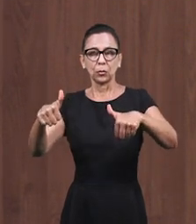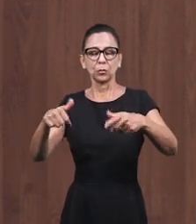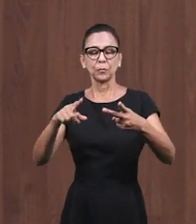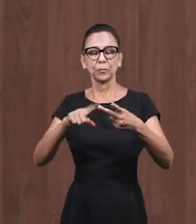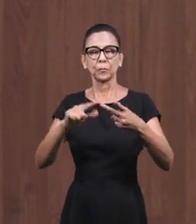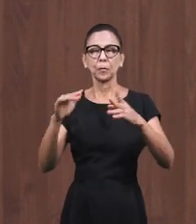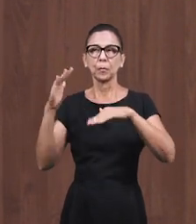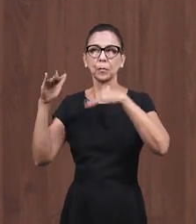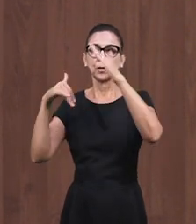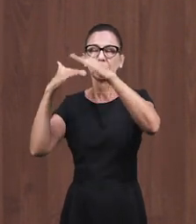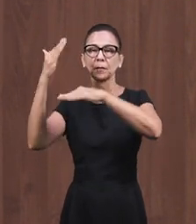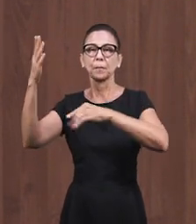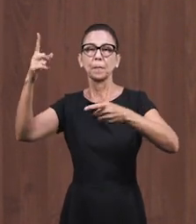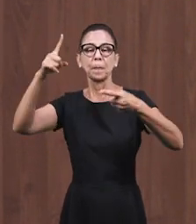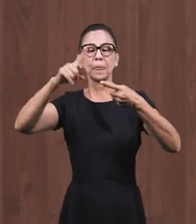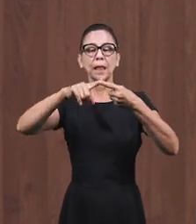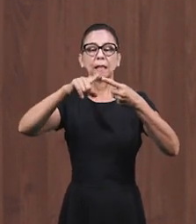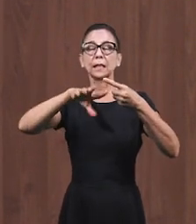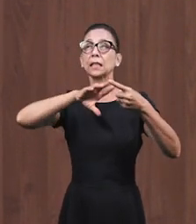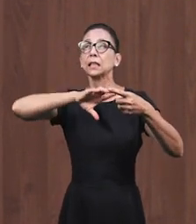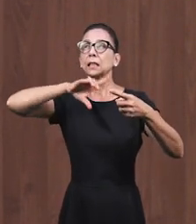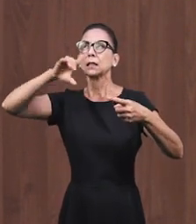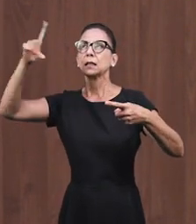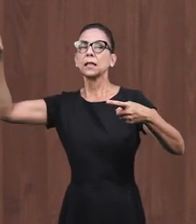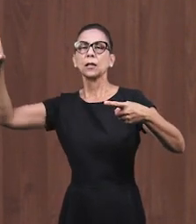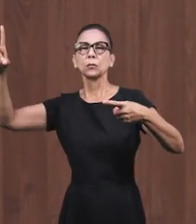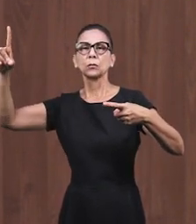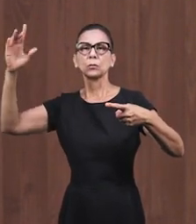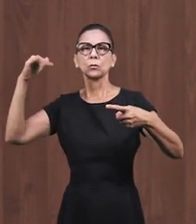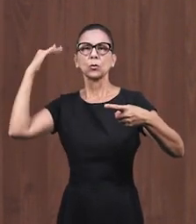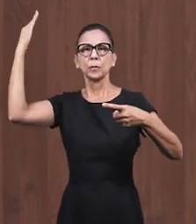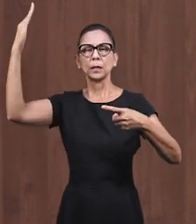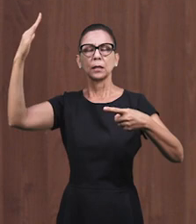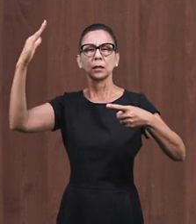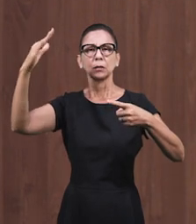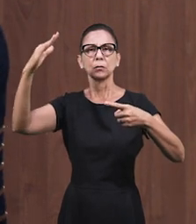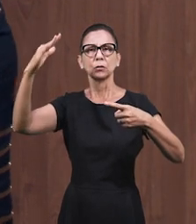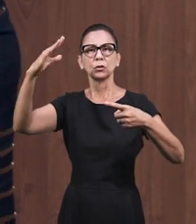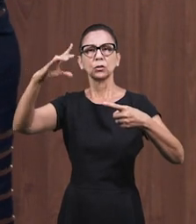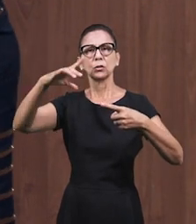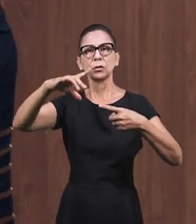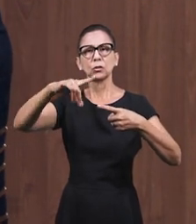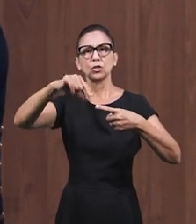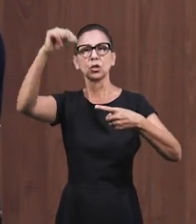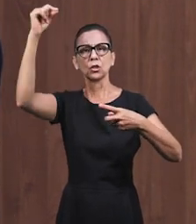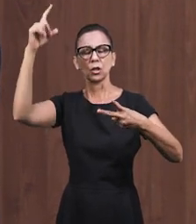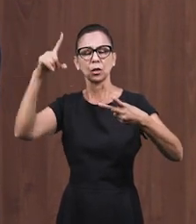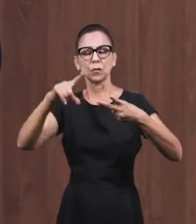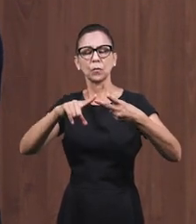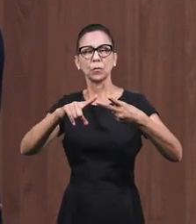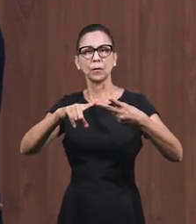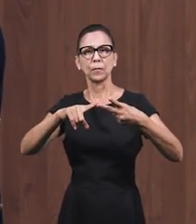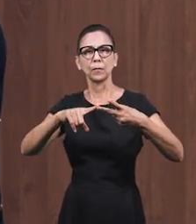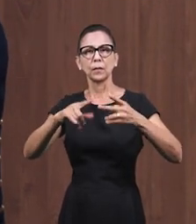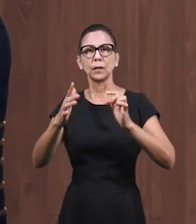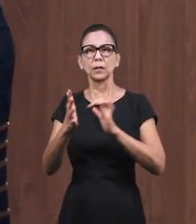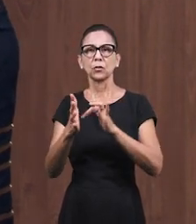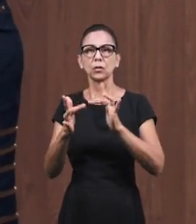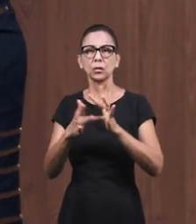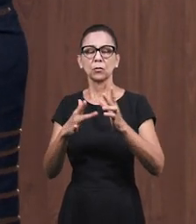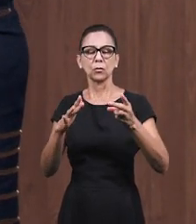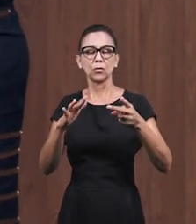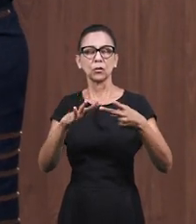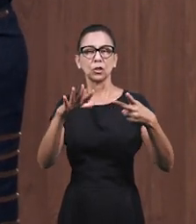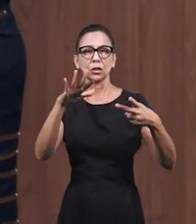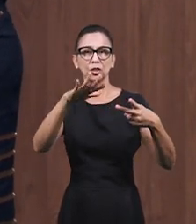ato, Deus triuno, soberano. O Pai elege, o Filho chama, e no processo o